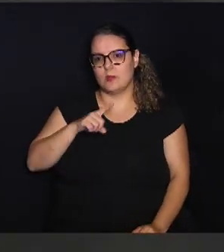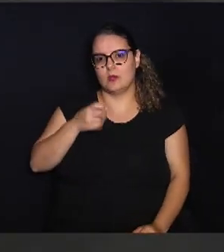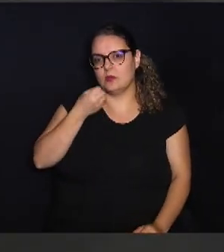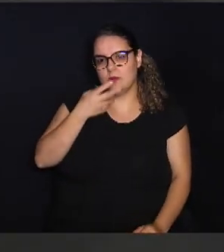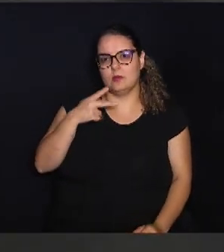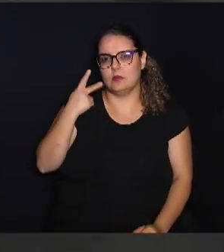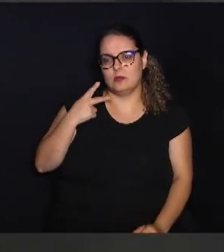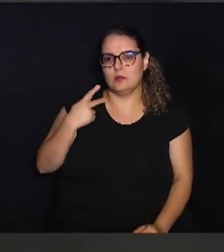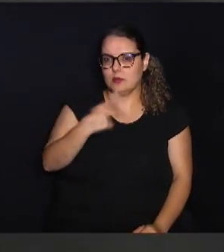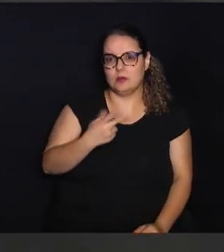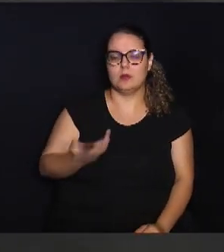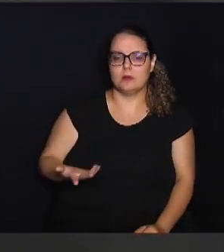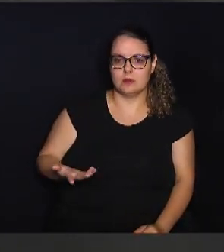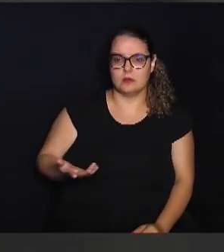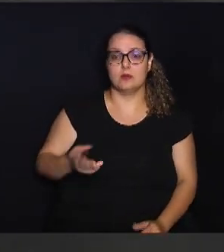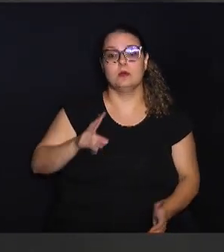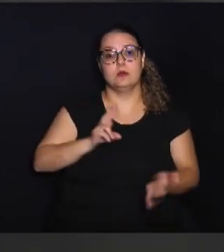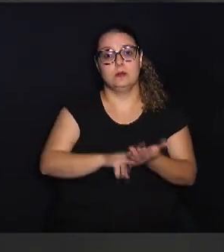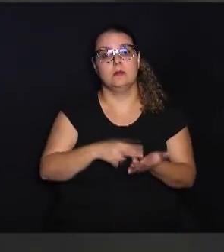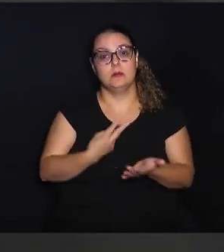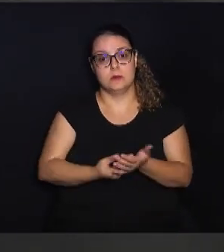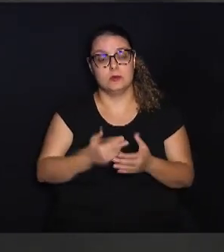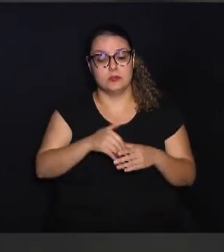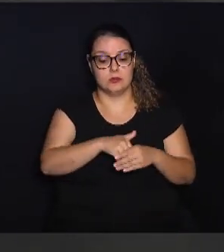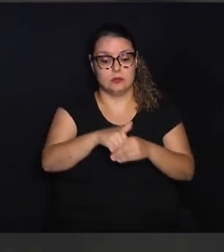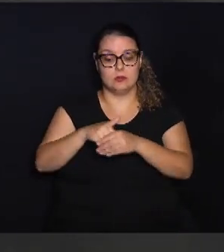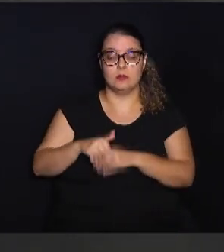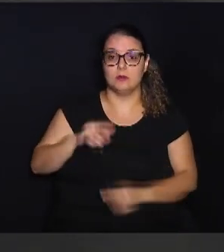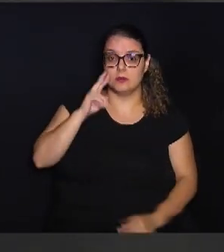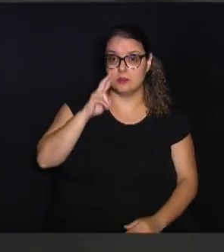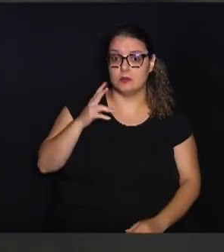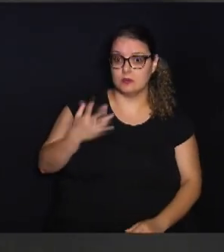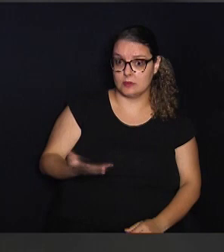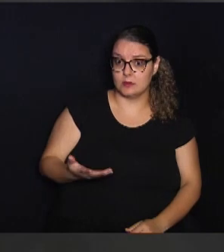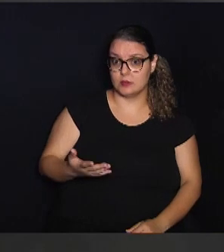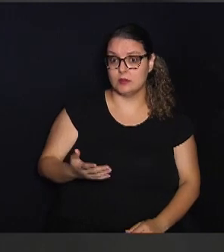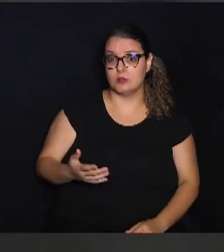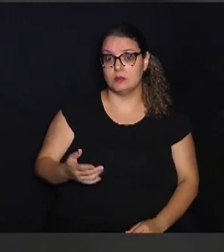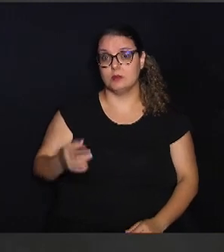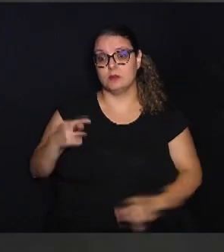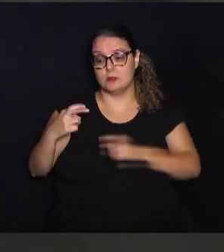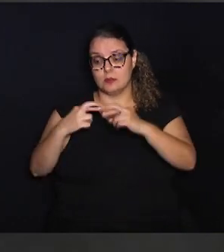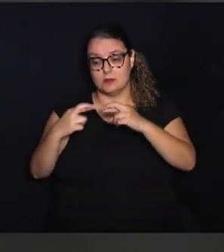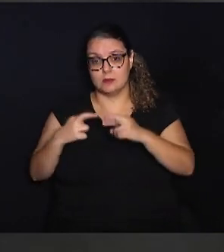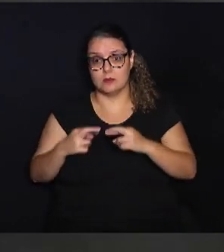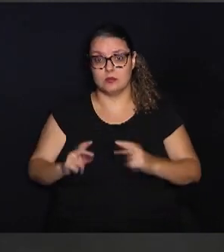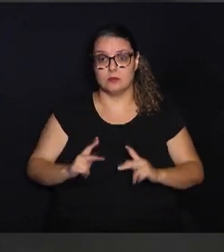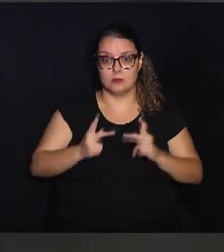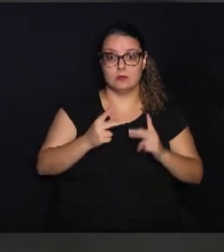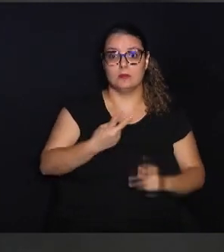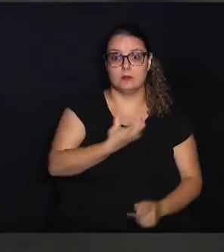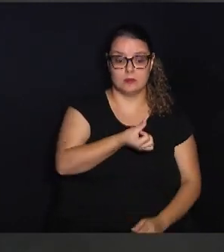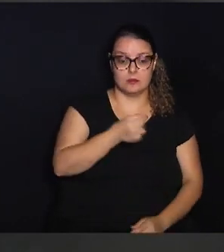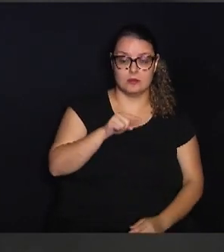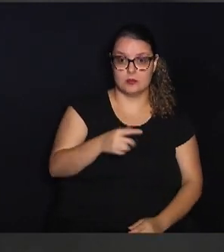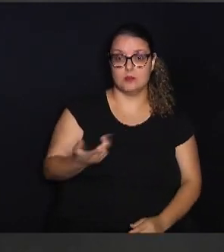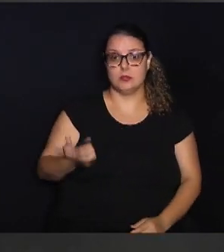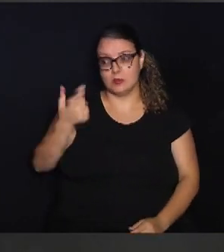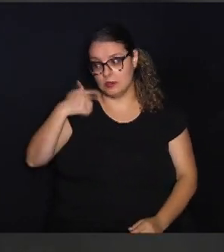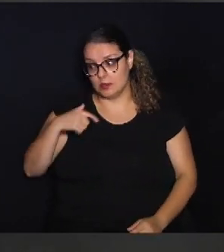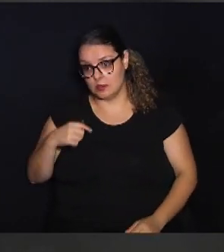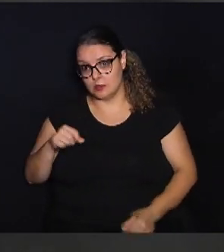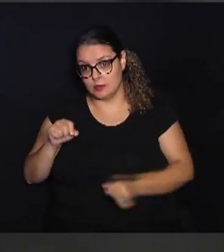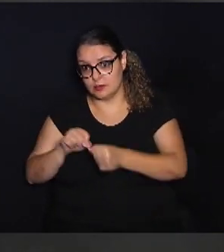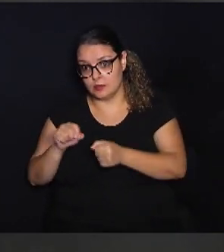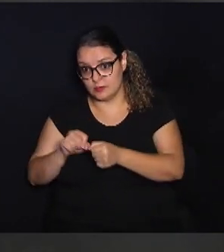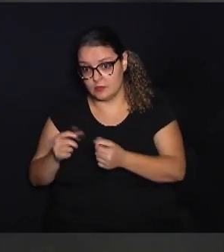ele. Então isso se traduz na votação. Então você vê aí o cara que eu estava investigando foi eleito com 6 mil. Eu que investiguei, não fui eleito com 4